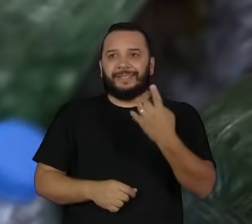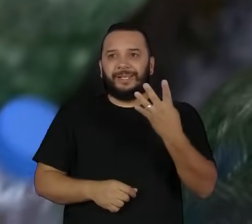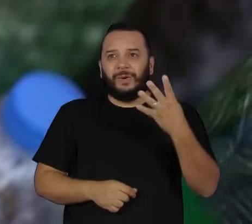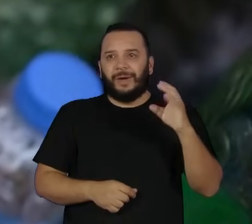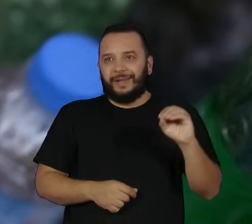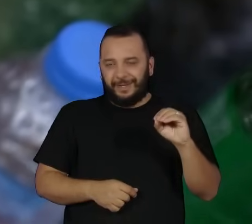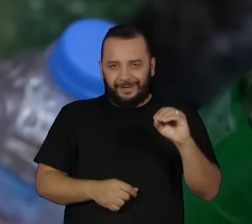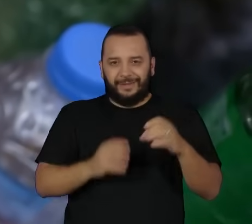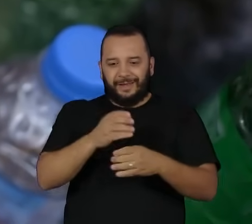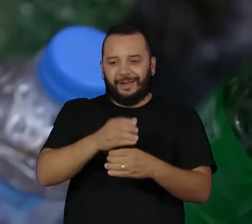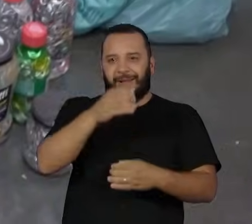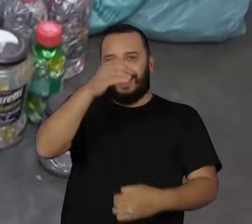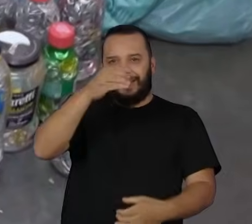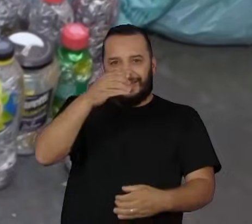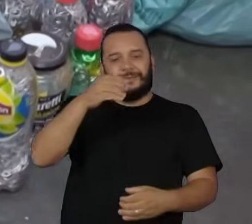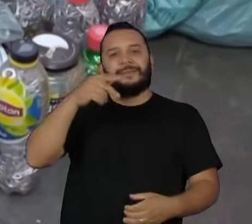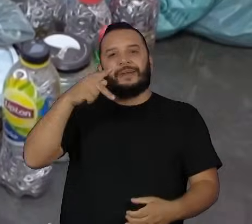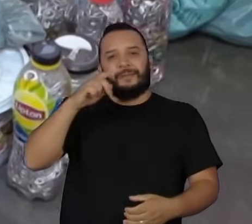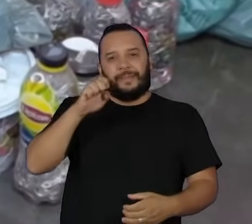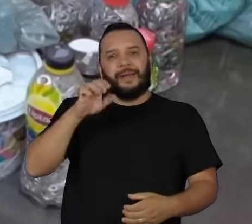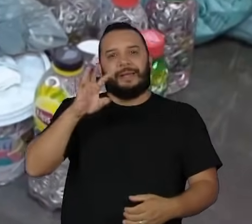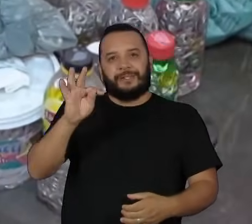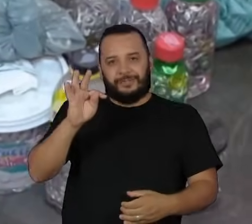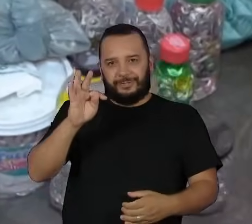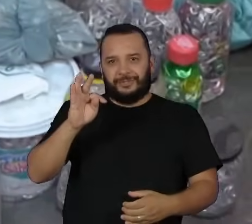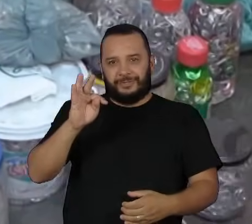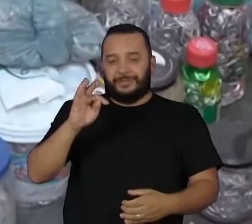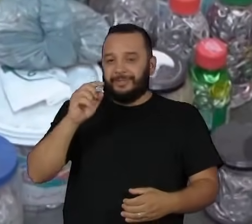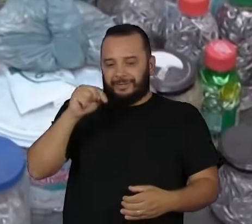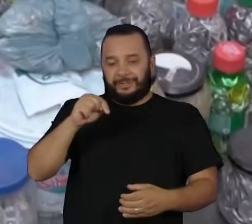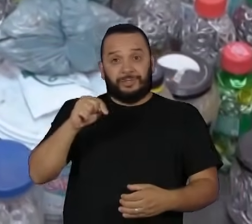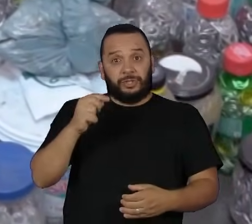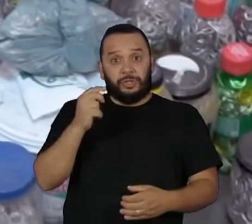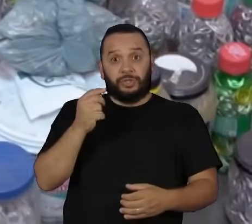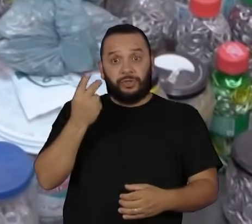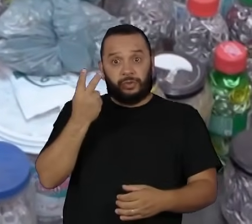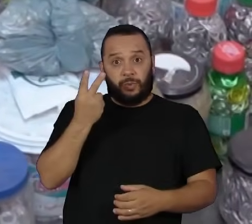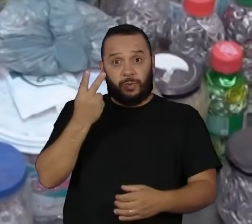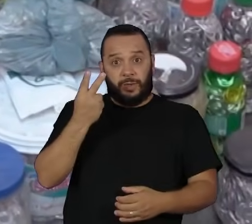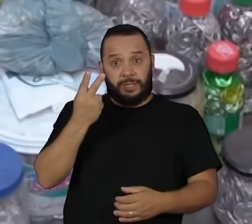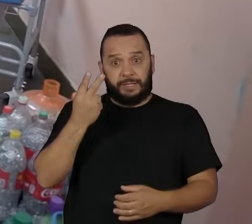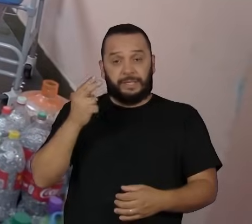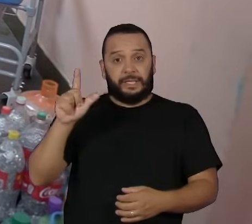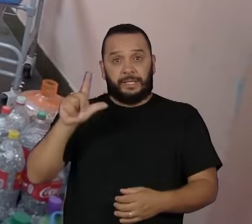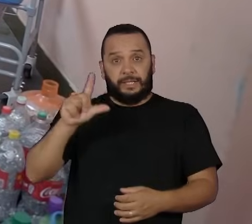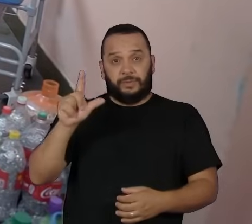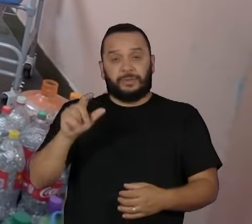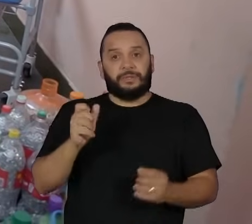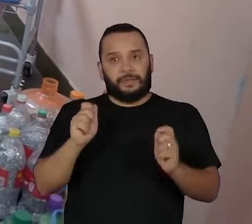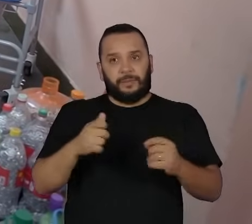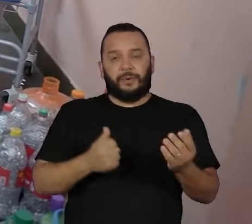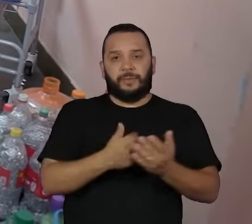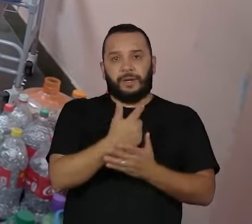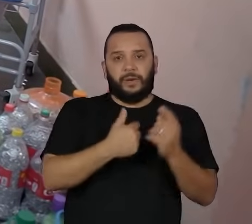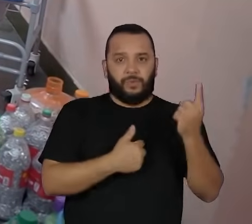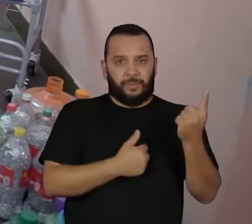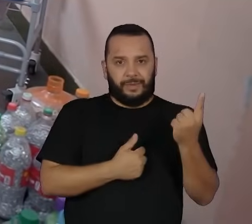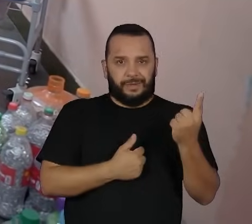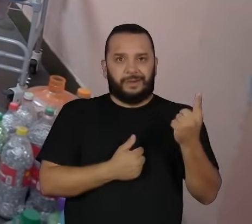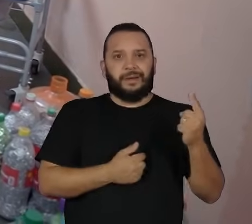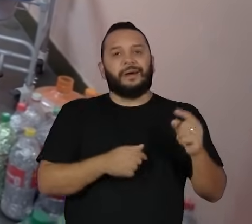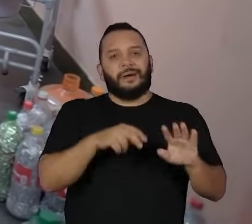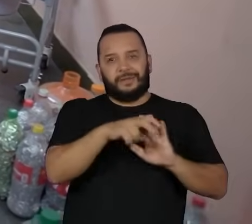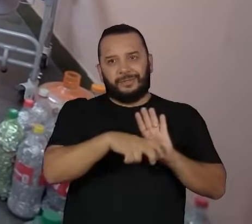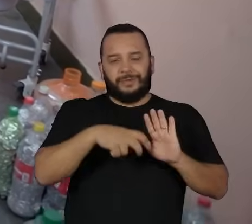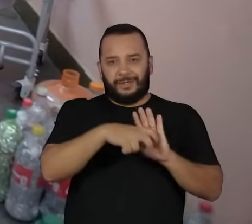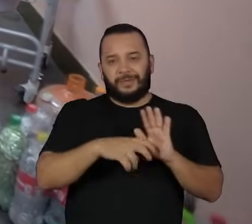garrafas PET de 2 litros para uma cadeira de rodas. Dá um torno de 105 quilos, mais ou